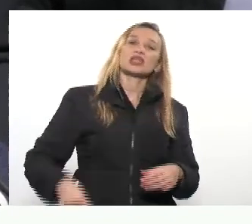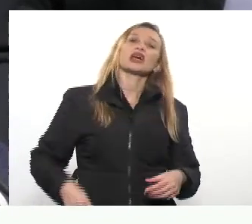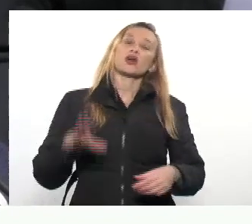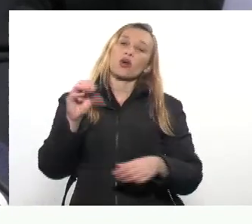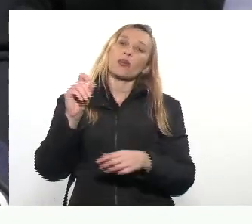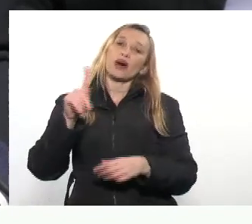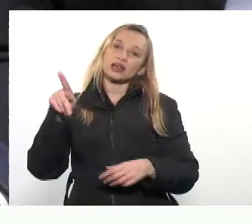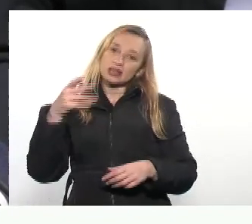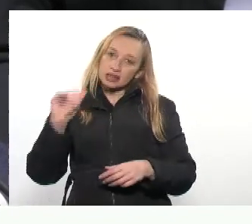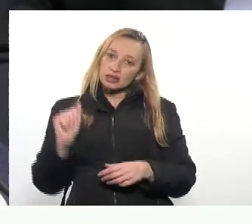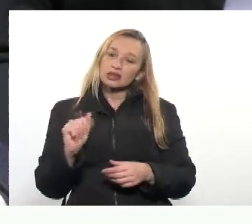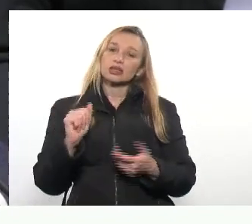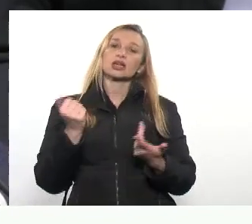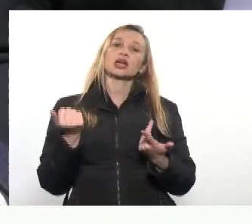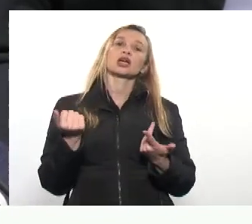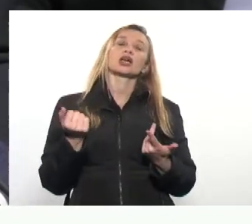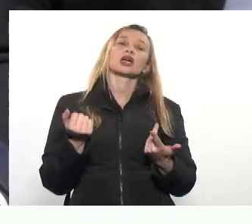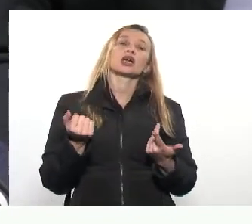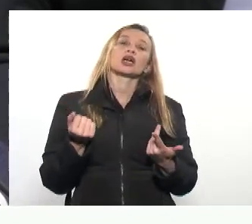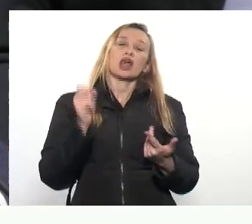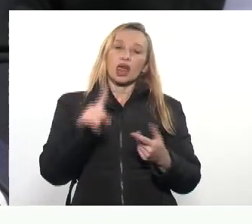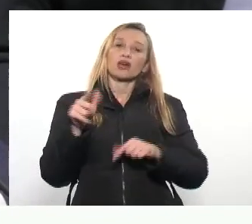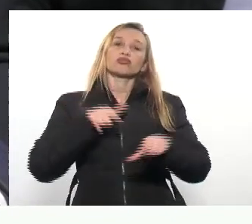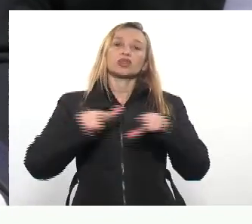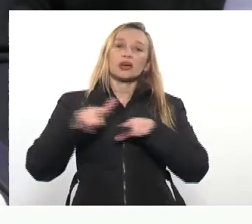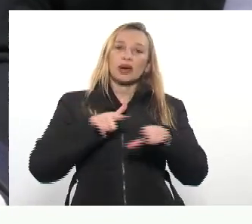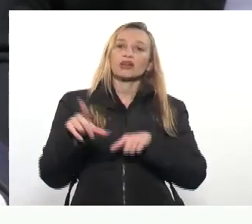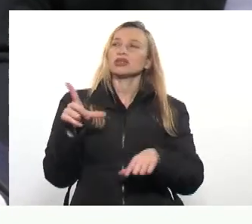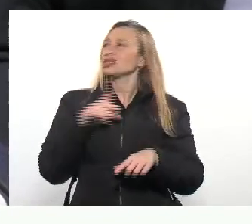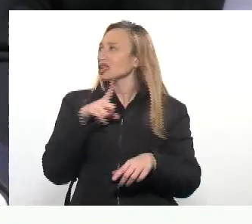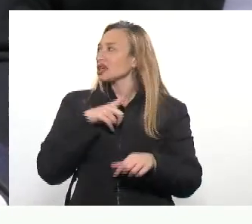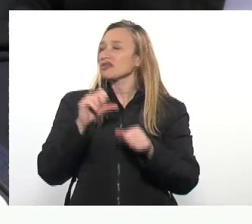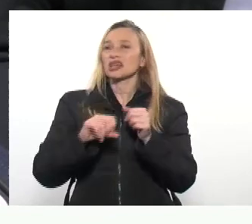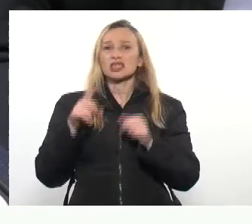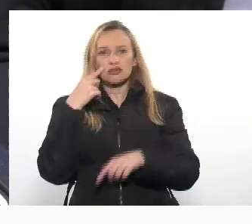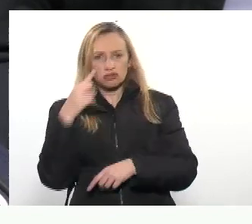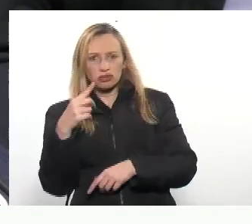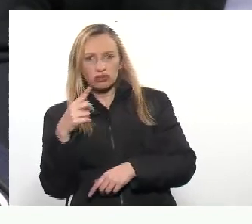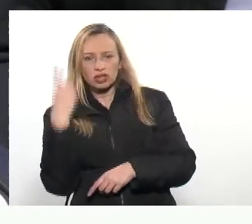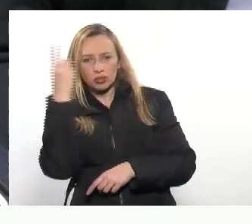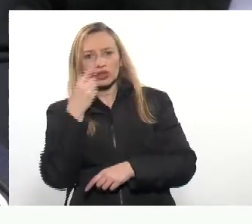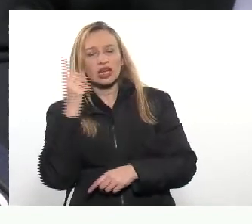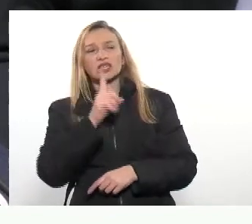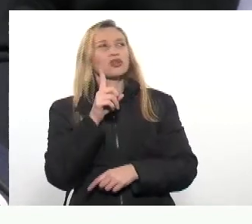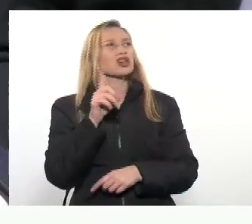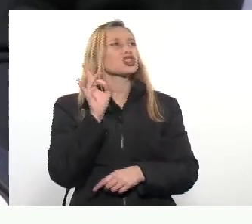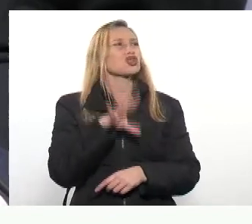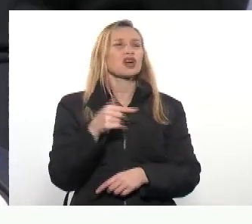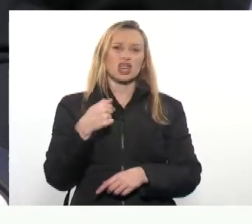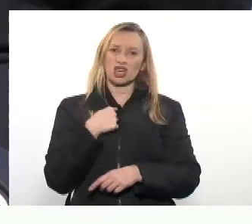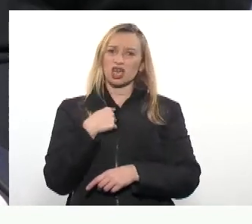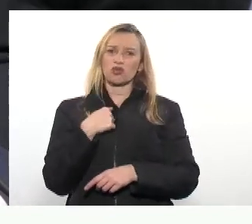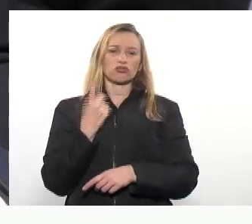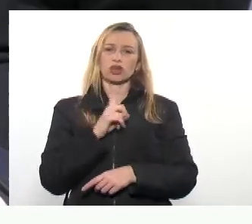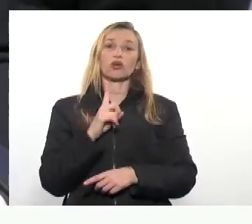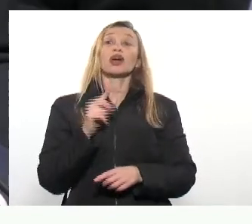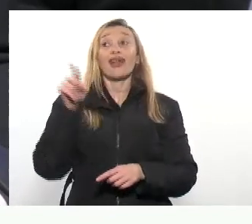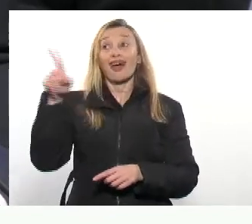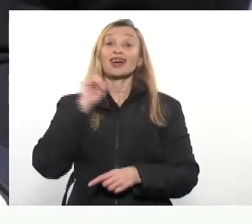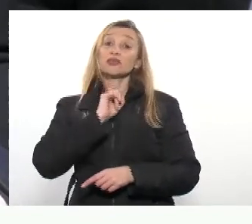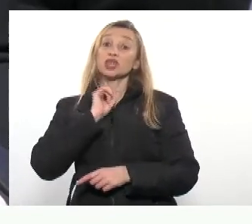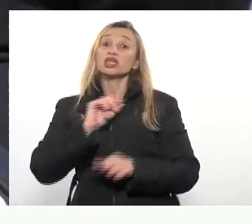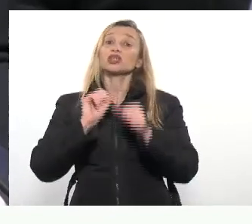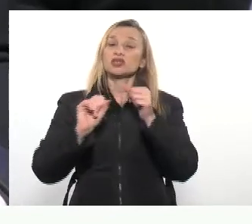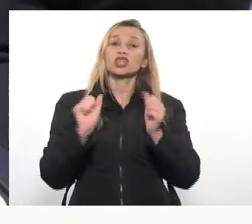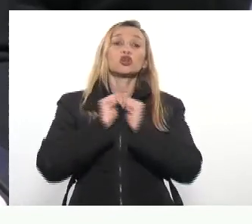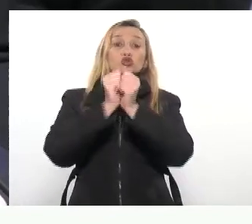passado, a Silmara, é um trabalho que a gente tem que fazer, viu, deputado? Eu acho que não é só da gente, tá? Porque lá em Minas eles fizeram